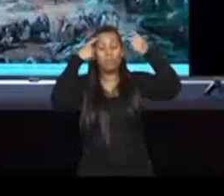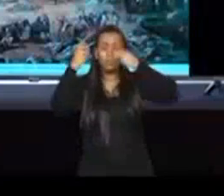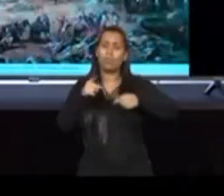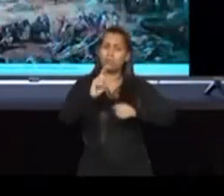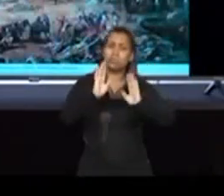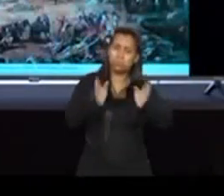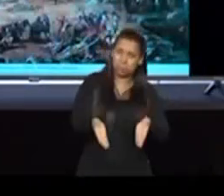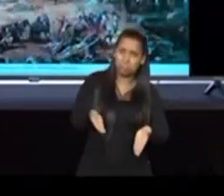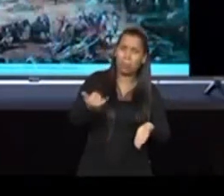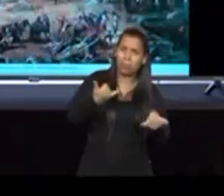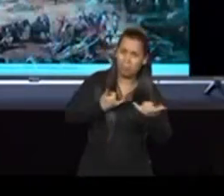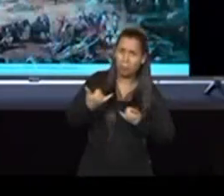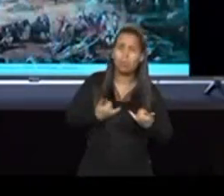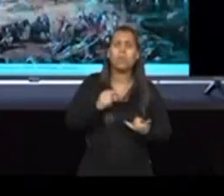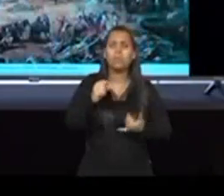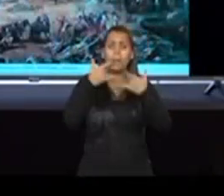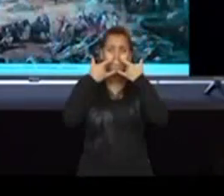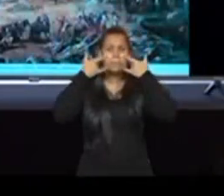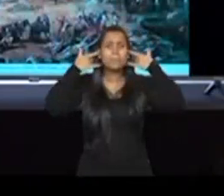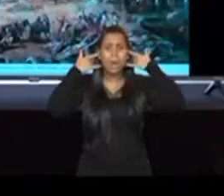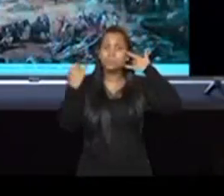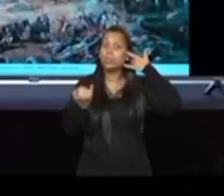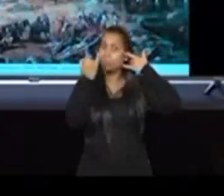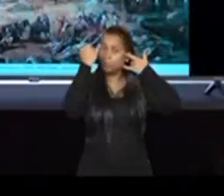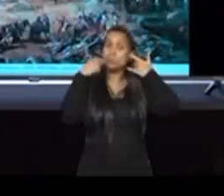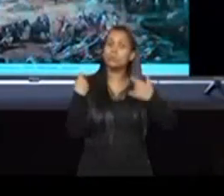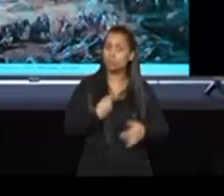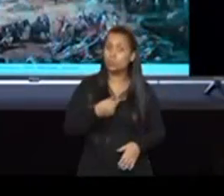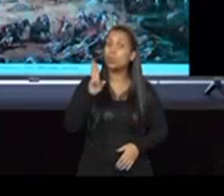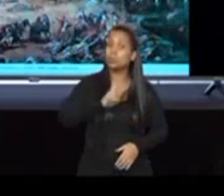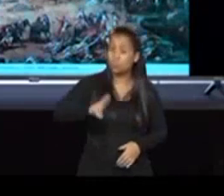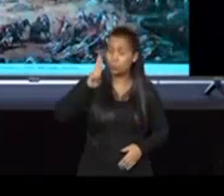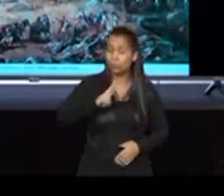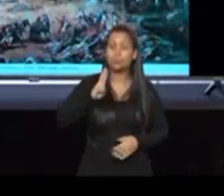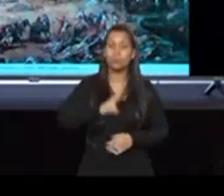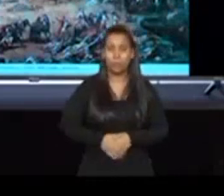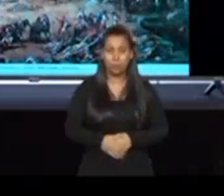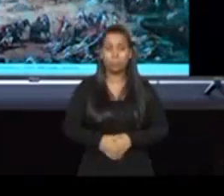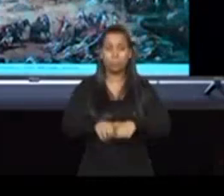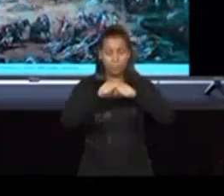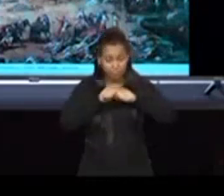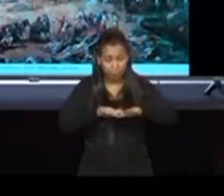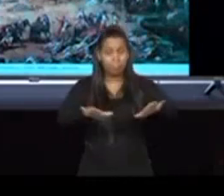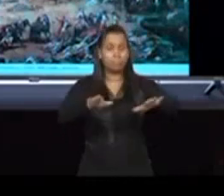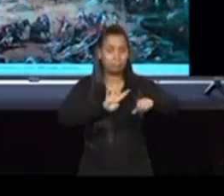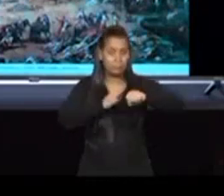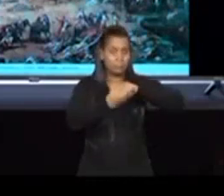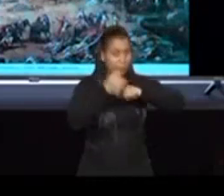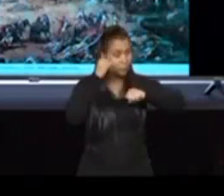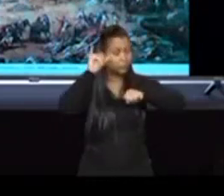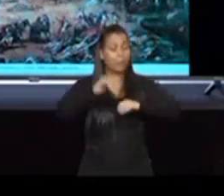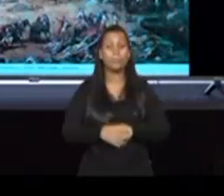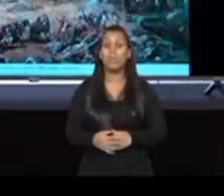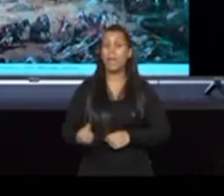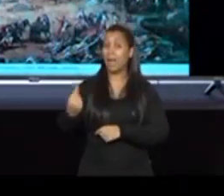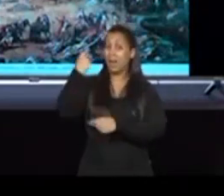ouvindo falar hoje aí bastante a questão de máscaras hoje em dia, né? Que é importante a gente usar para evitar essa pandemia que estamos enfrentando. Lá